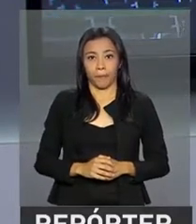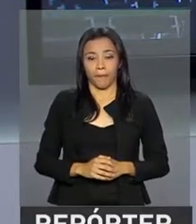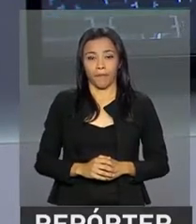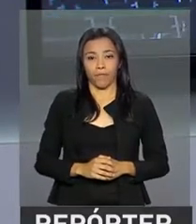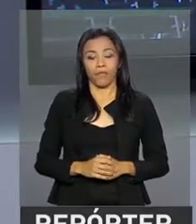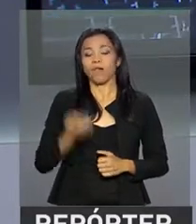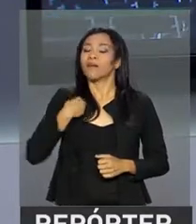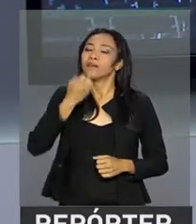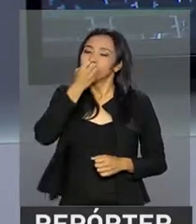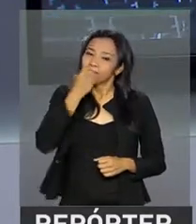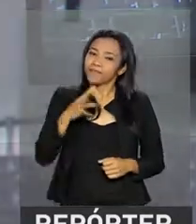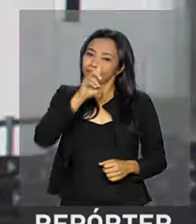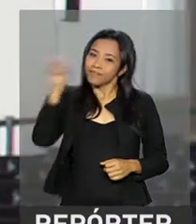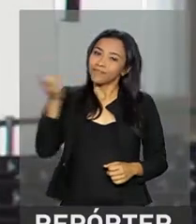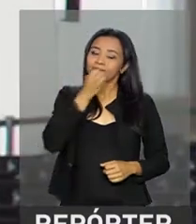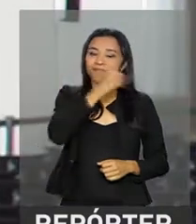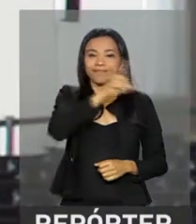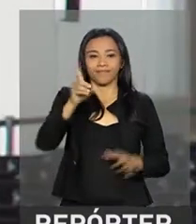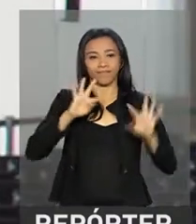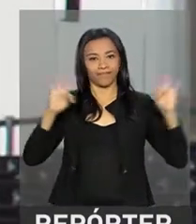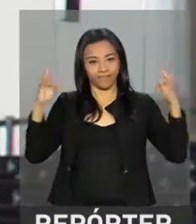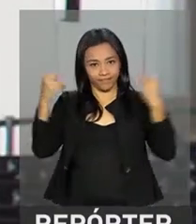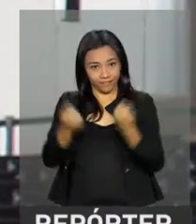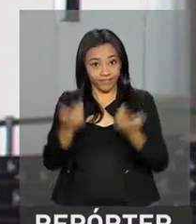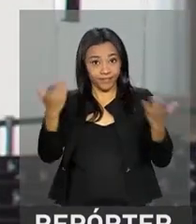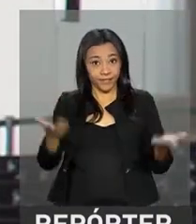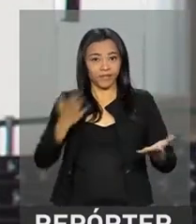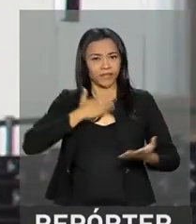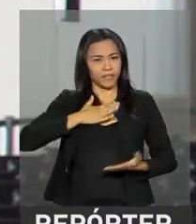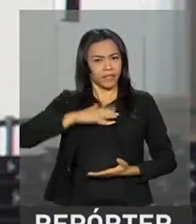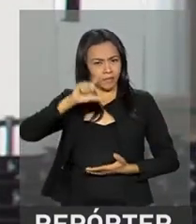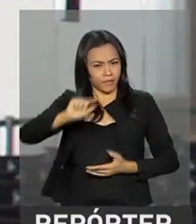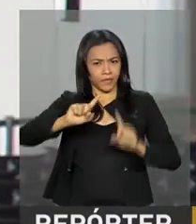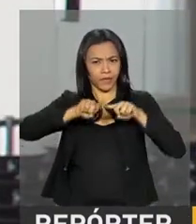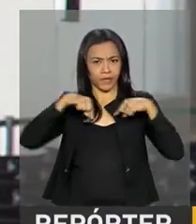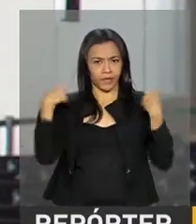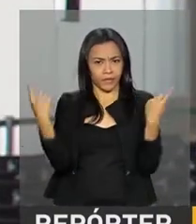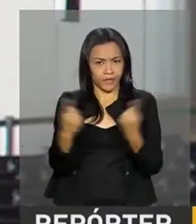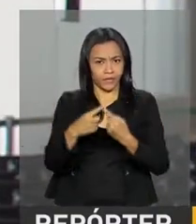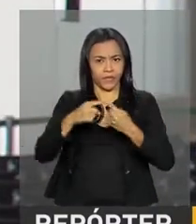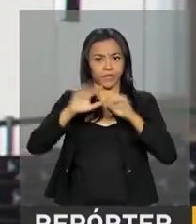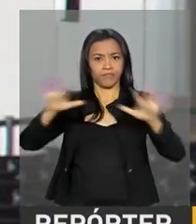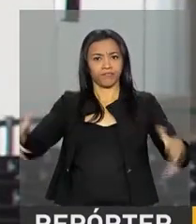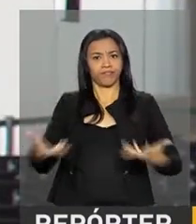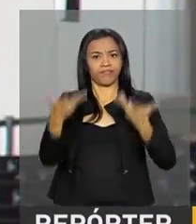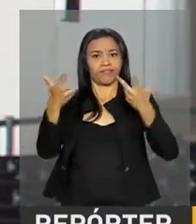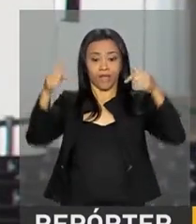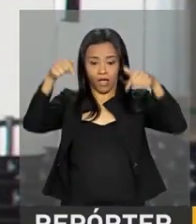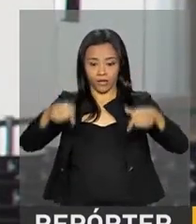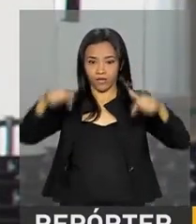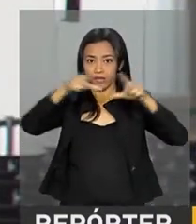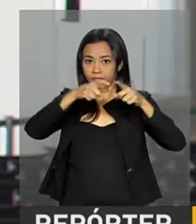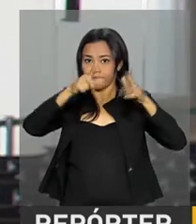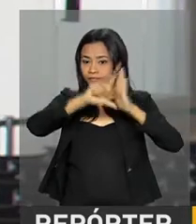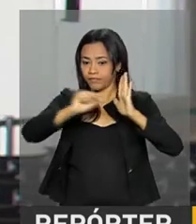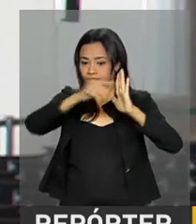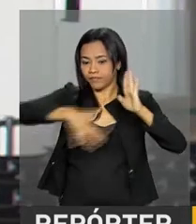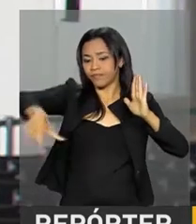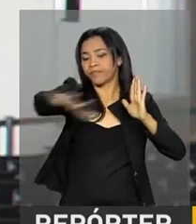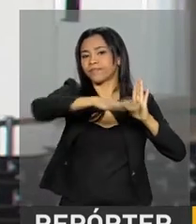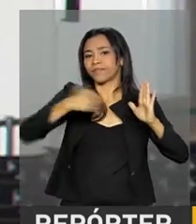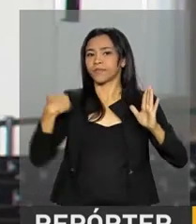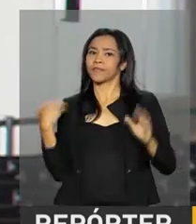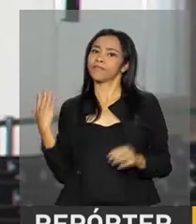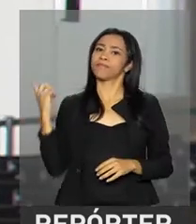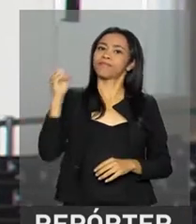bom dia carla bom dia a todos olha carla a cerimônia será que mesmo no palácio do planalto como você disse com a participação do presidente